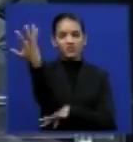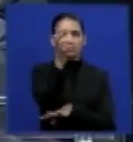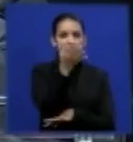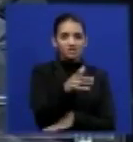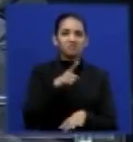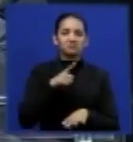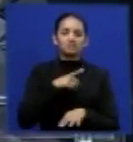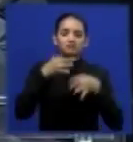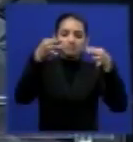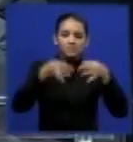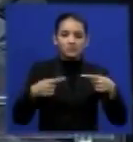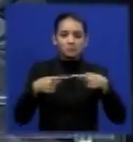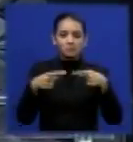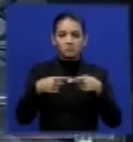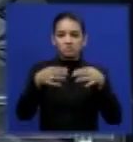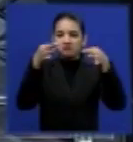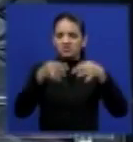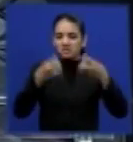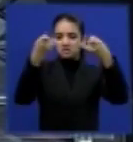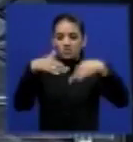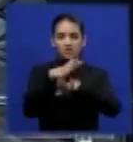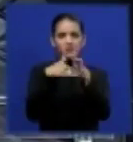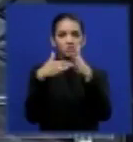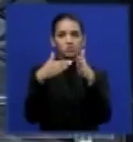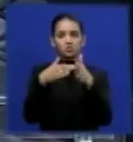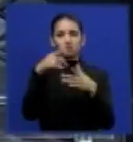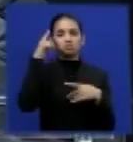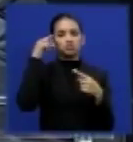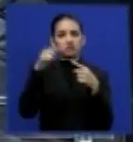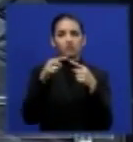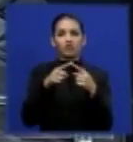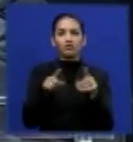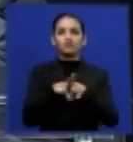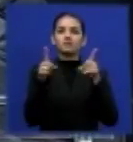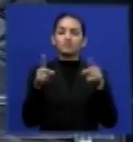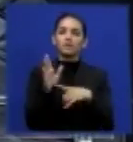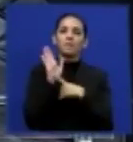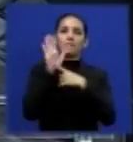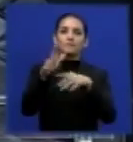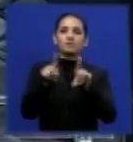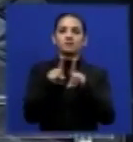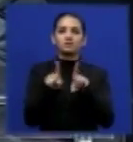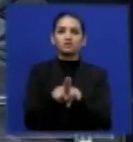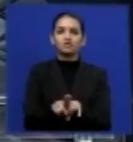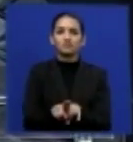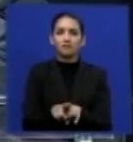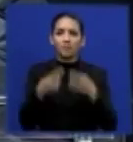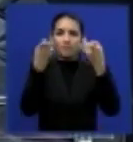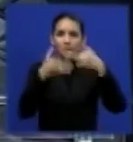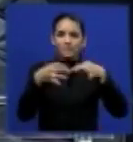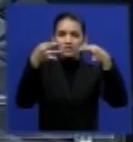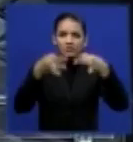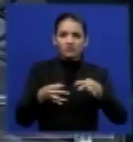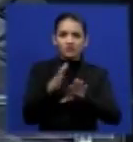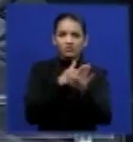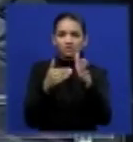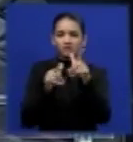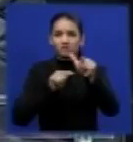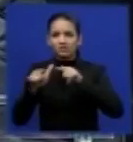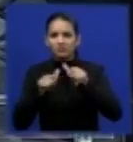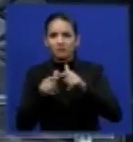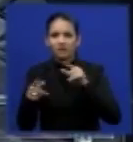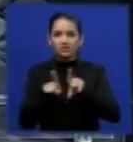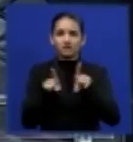conclusão constitui assim a demonstração expressiva da fundamentação correta das medidas restritivas